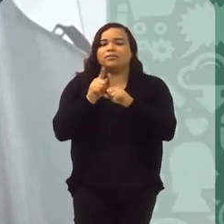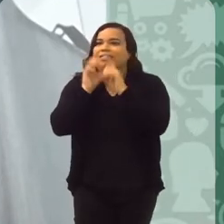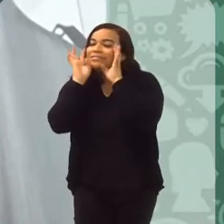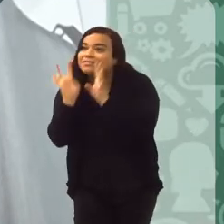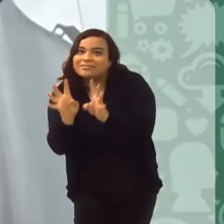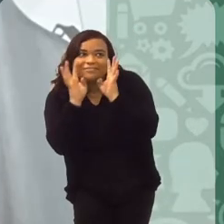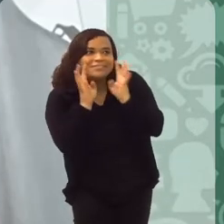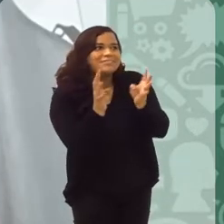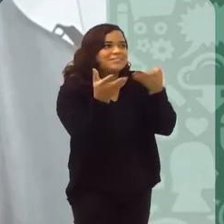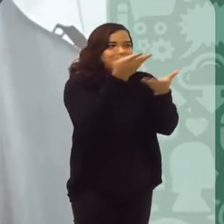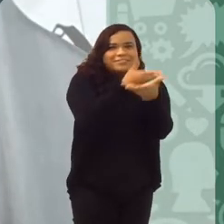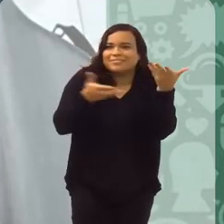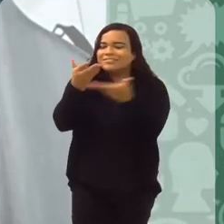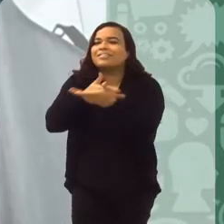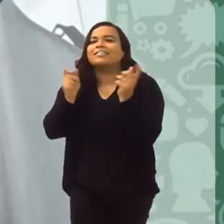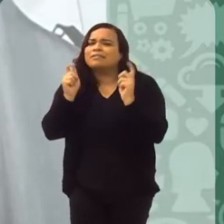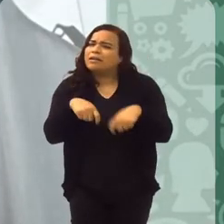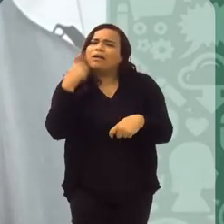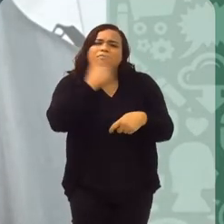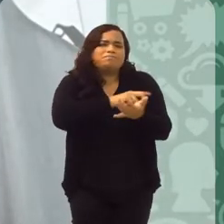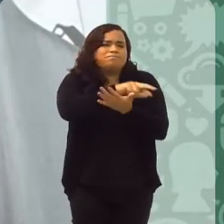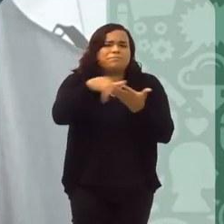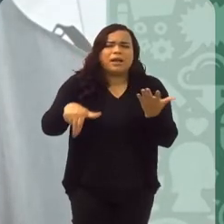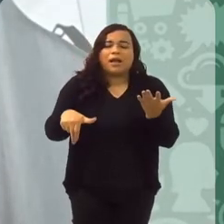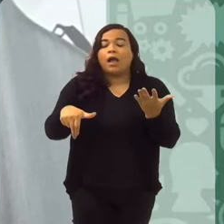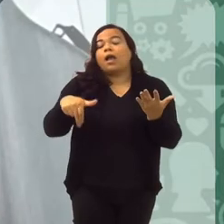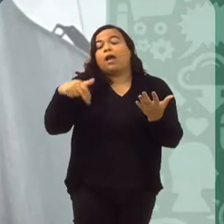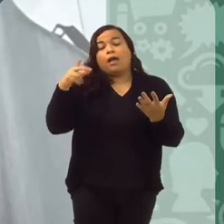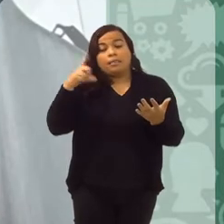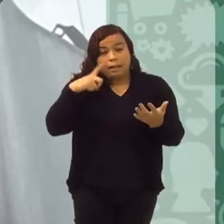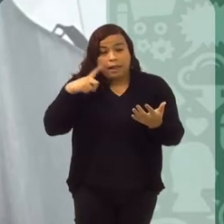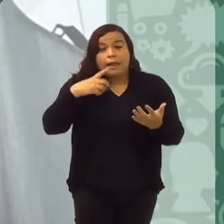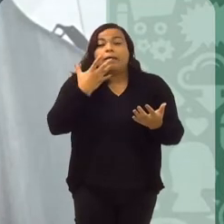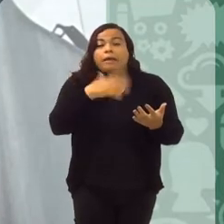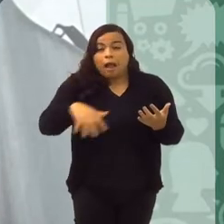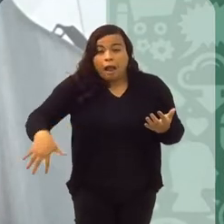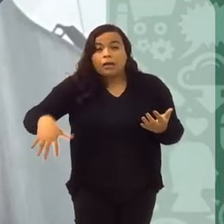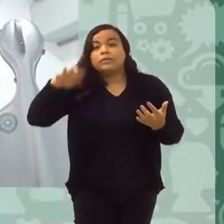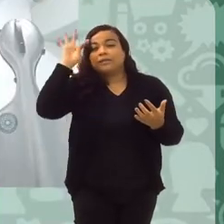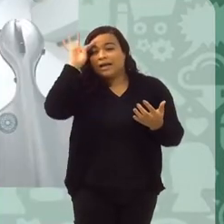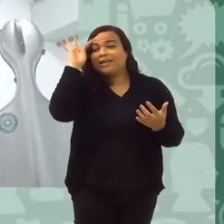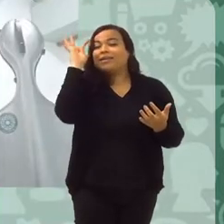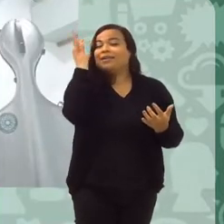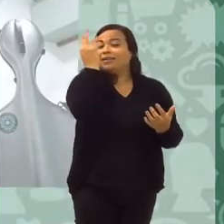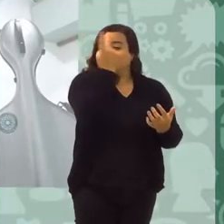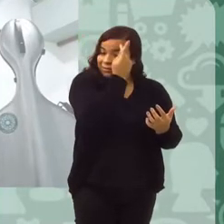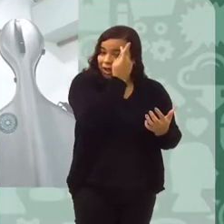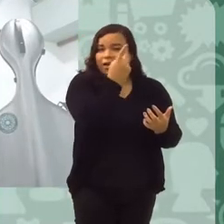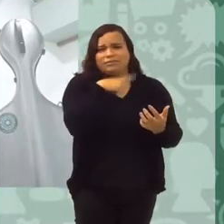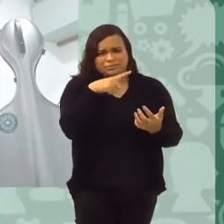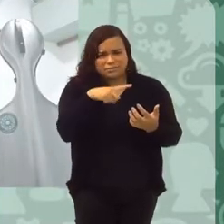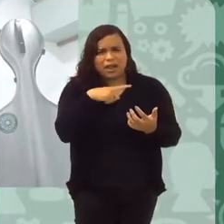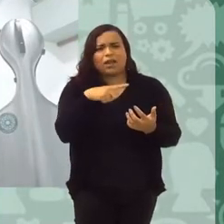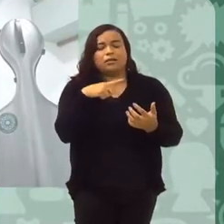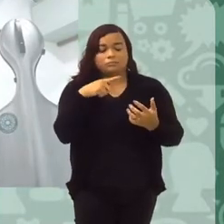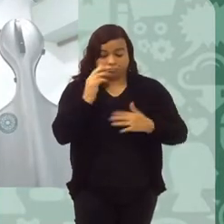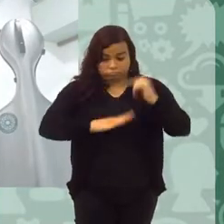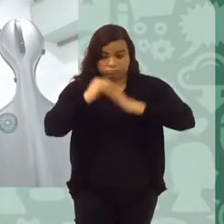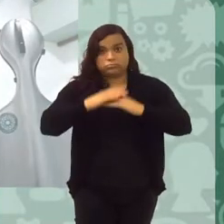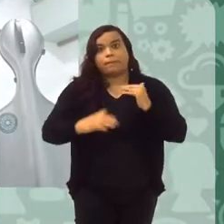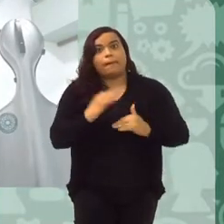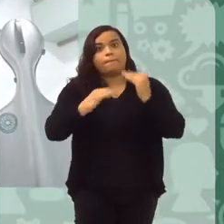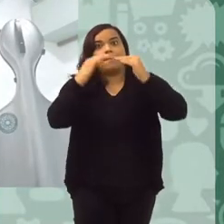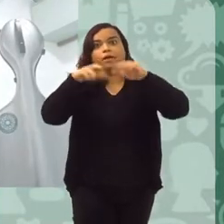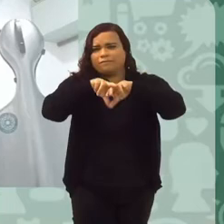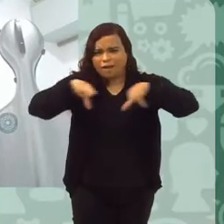comunicação receptiva, atenção compartilhada. Vem muitas crianças com déficit de atenção, que desenvolvendo essas técnicas com eles,